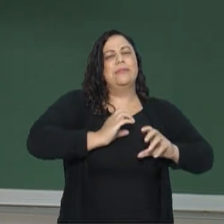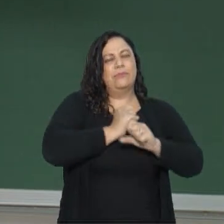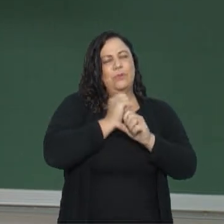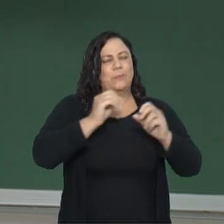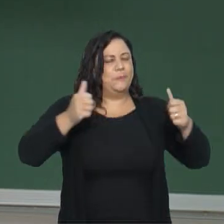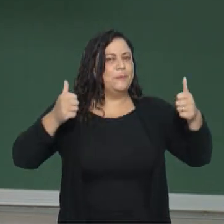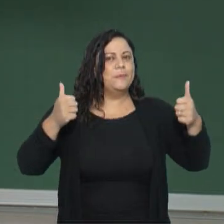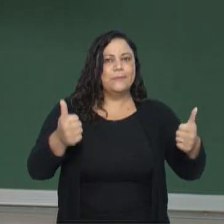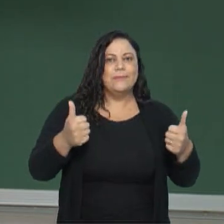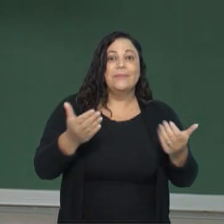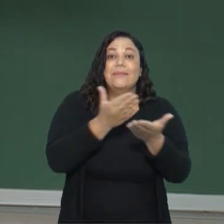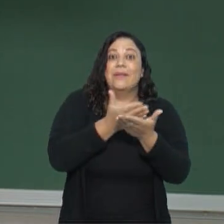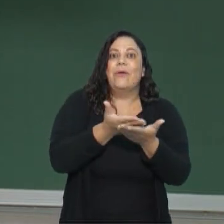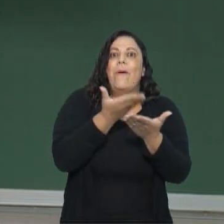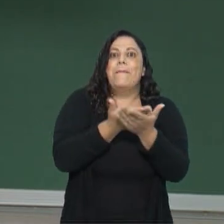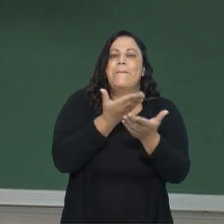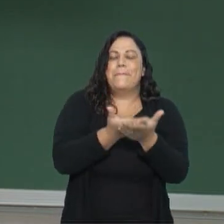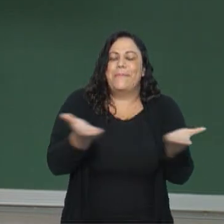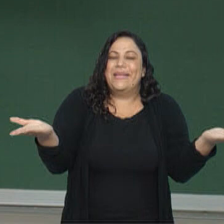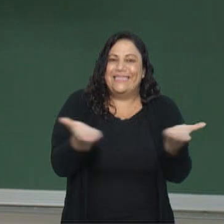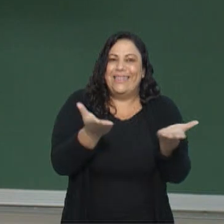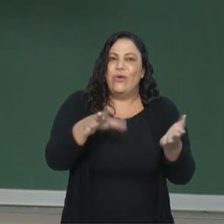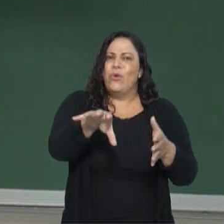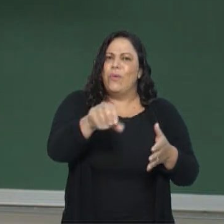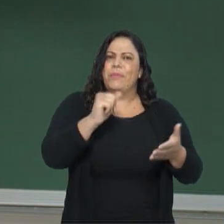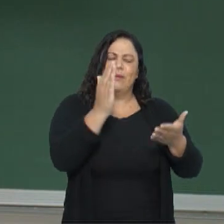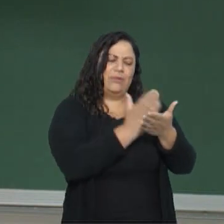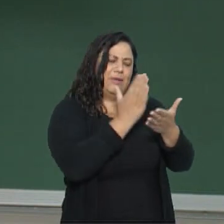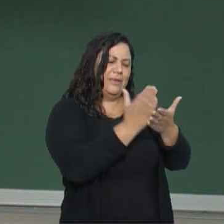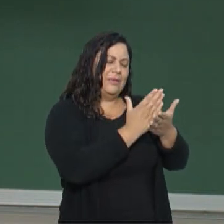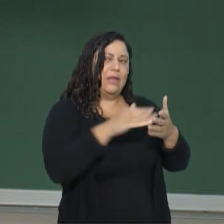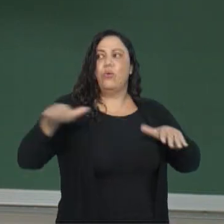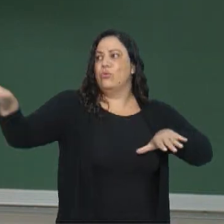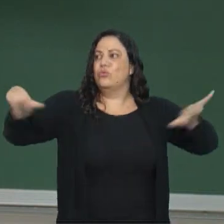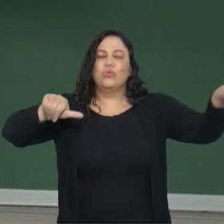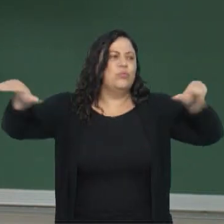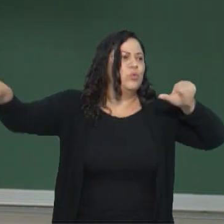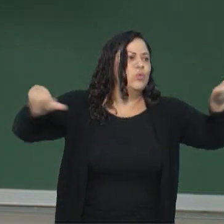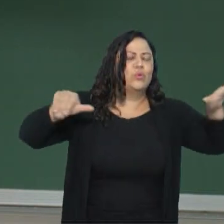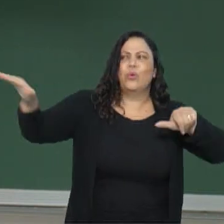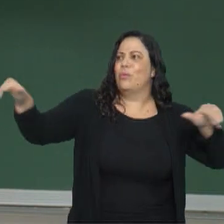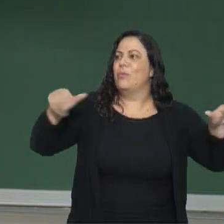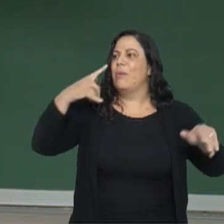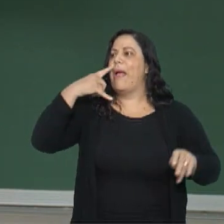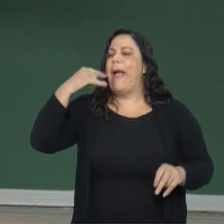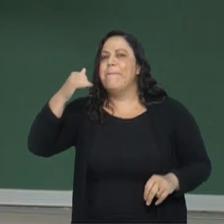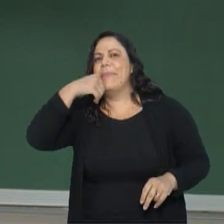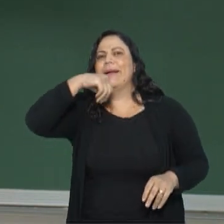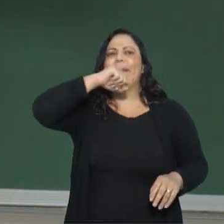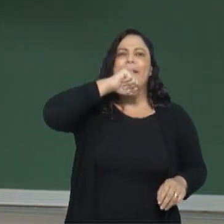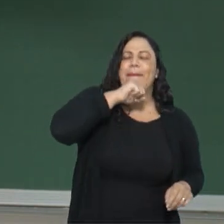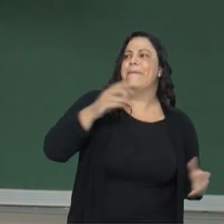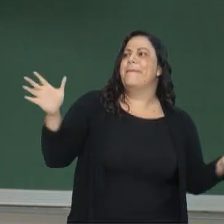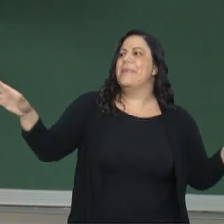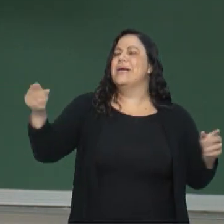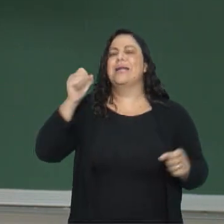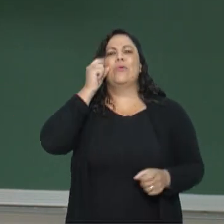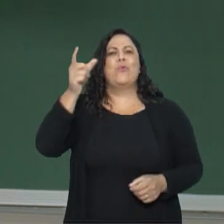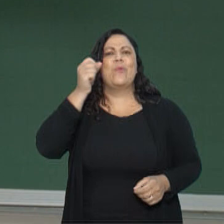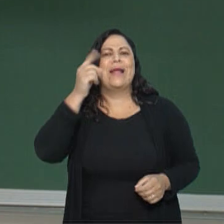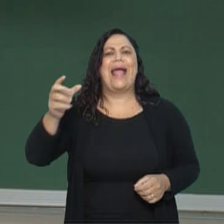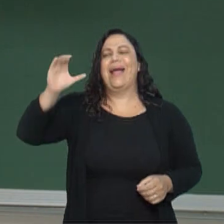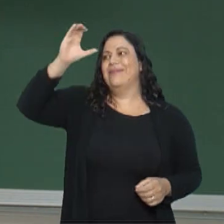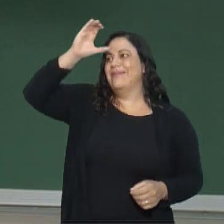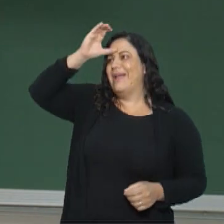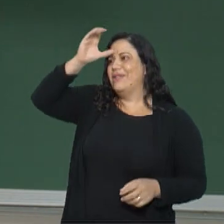gente começar a nossa aula de hoje, pegou o caderno, né? Chamou todo mundo para participar da aula, chamou a mãe, chamou o gato, chamou a tia, todo